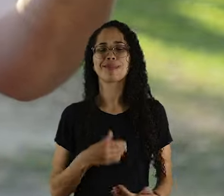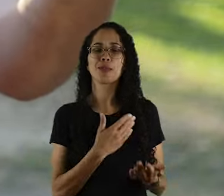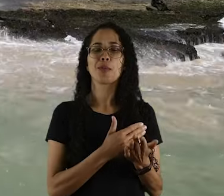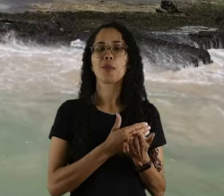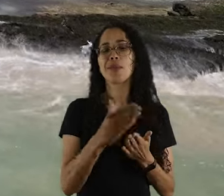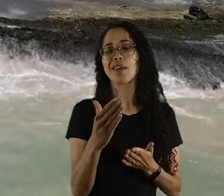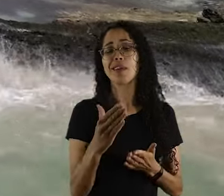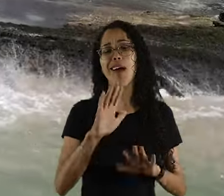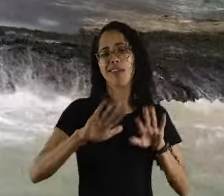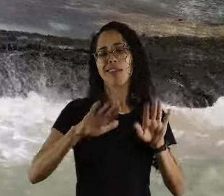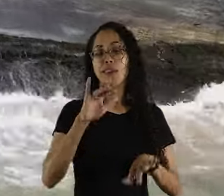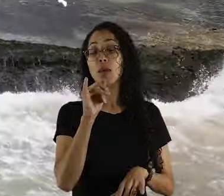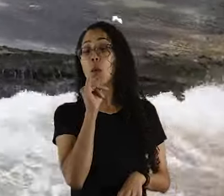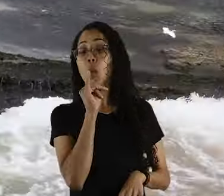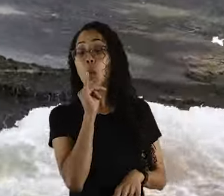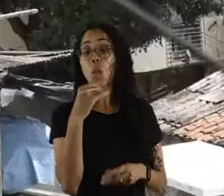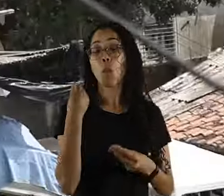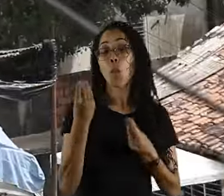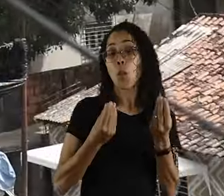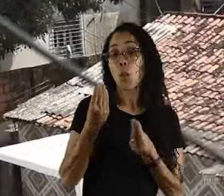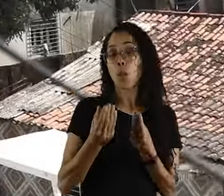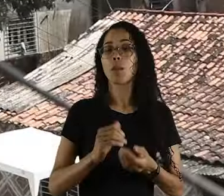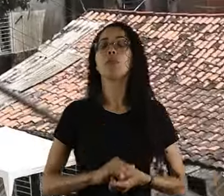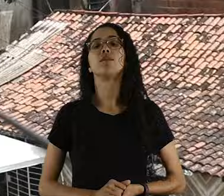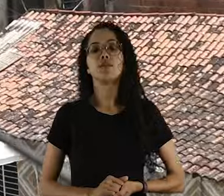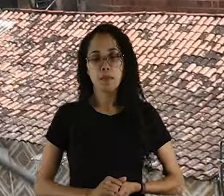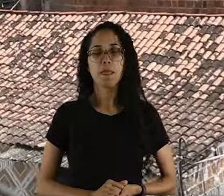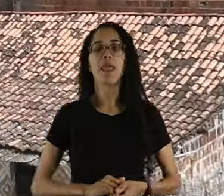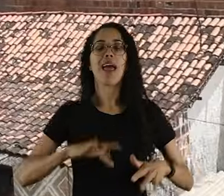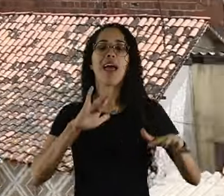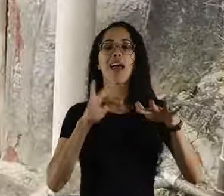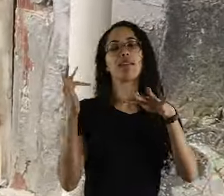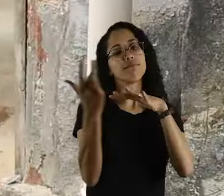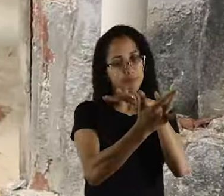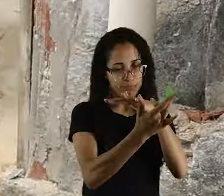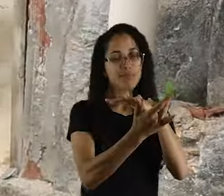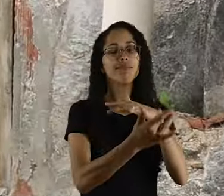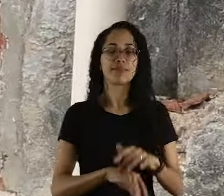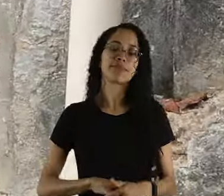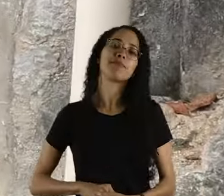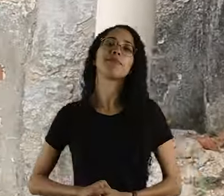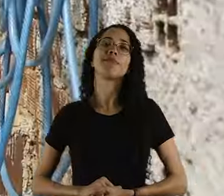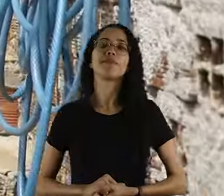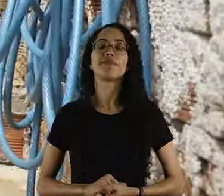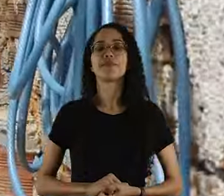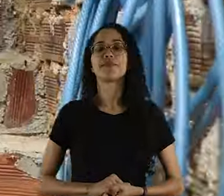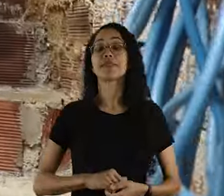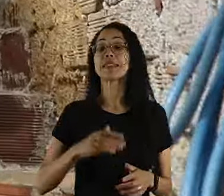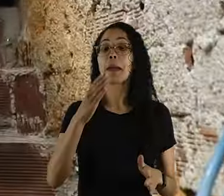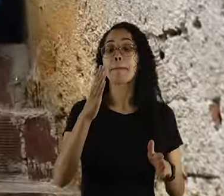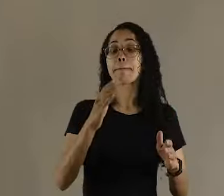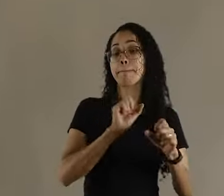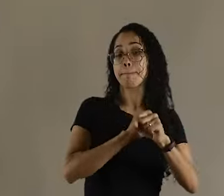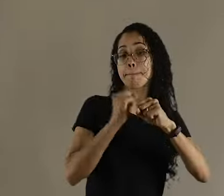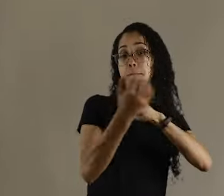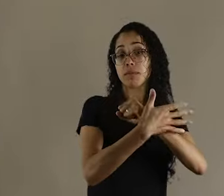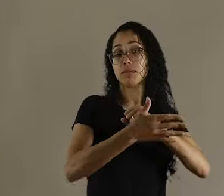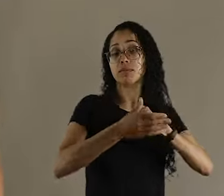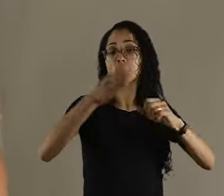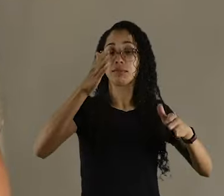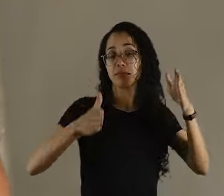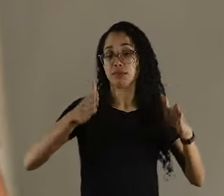meio que sem querer, principalmente através das redes sociais. No começo da pandemia, encontrei o Instagram